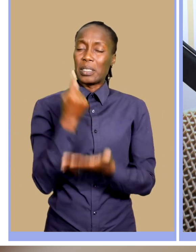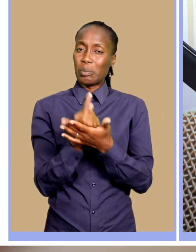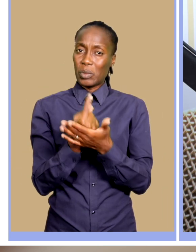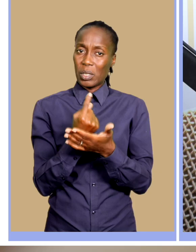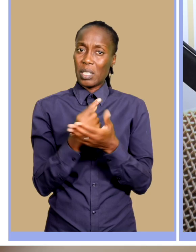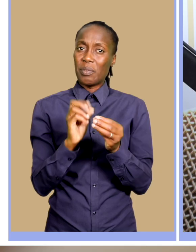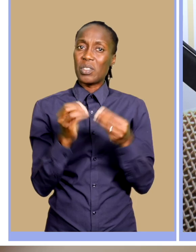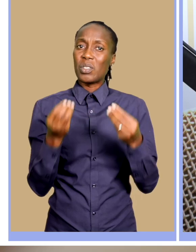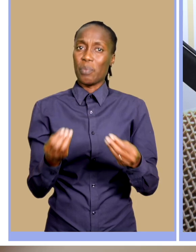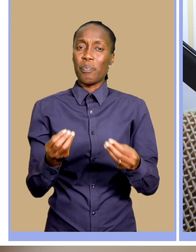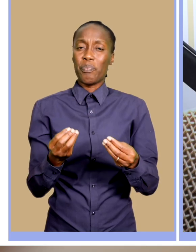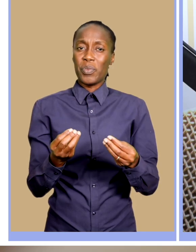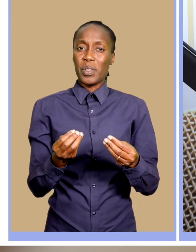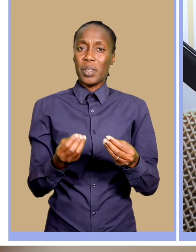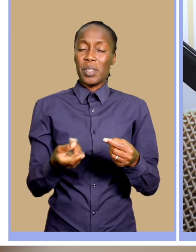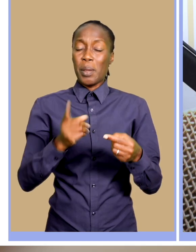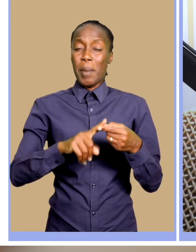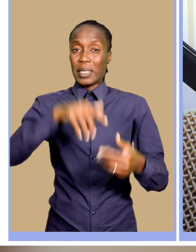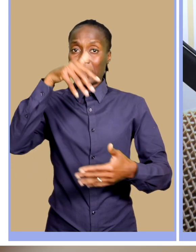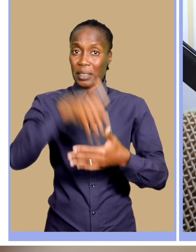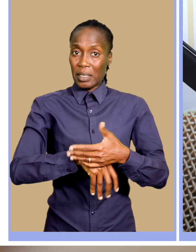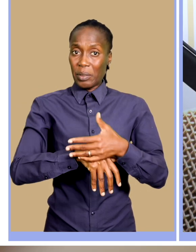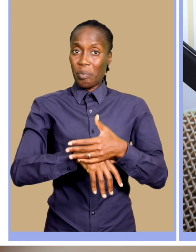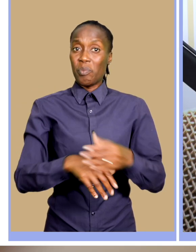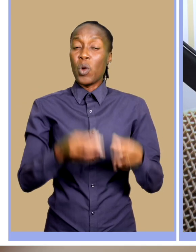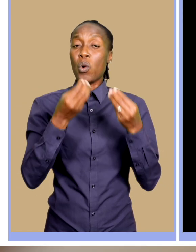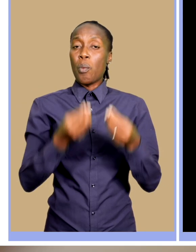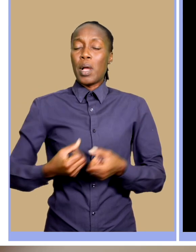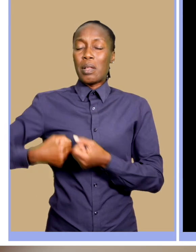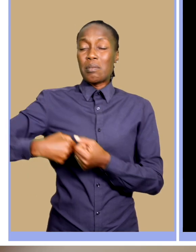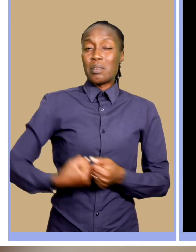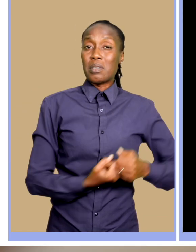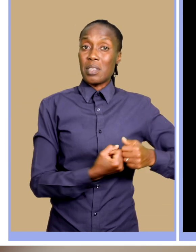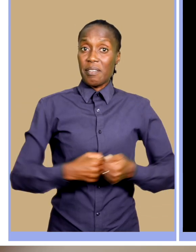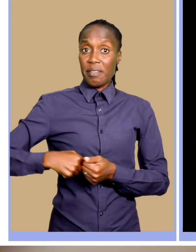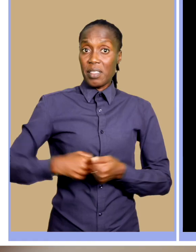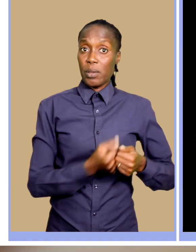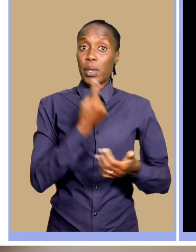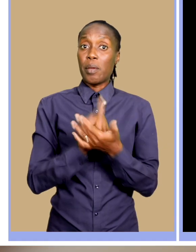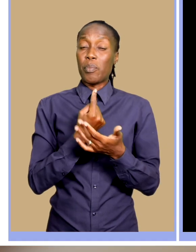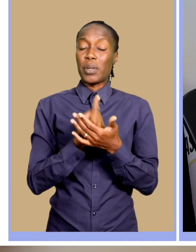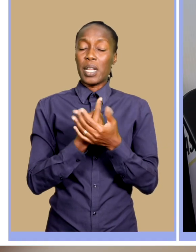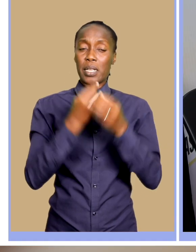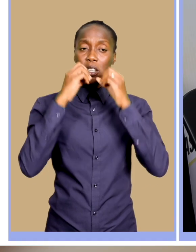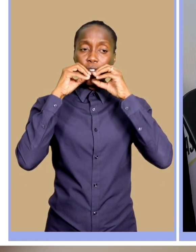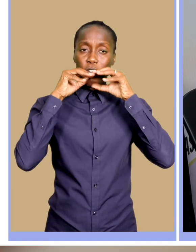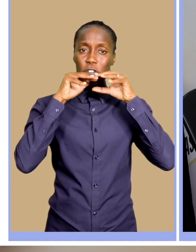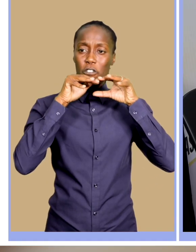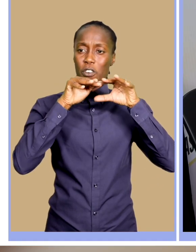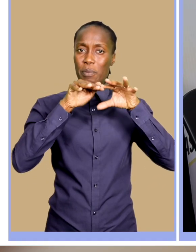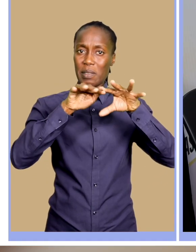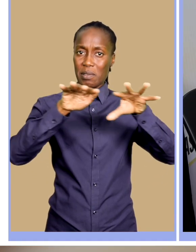desafio, é dar a informação apropriada em termos de alerta, em primeiro lugar, às pessoas